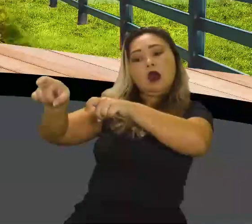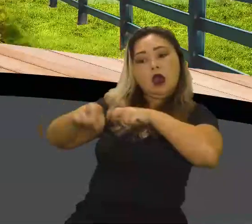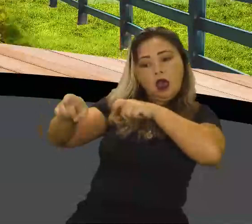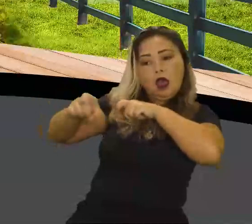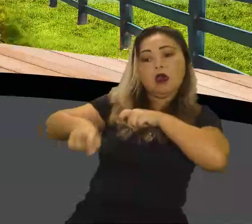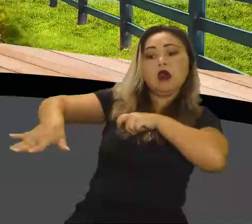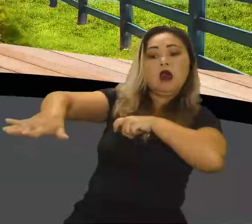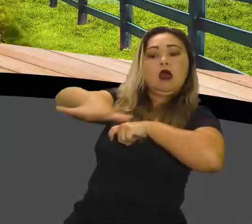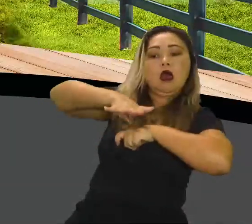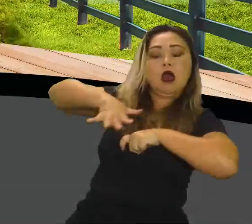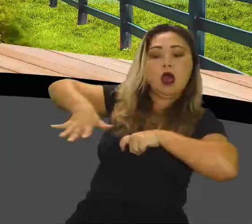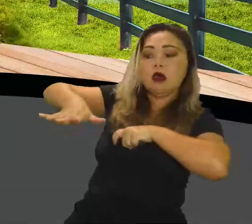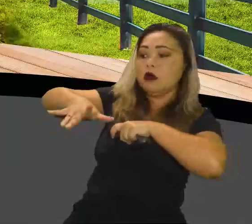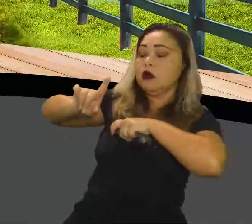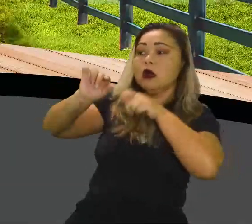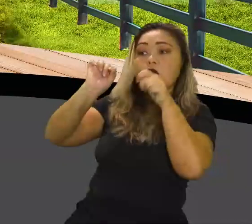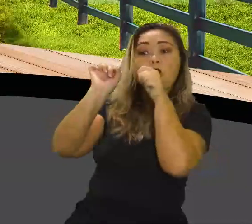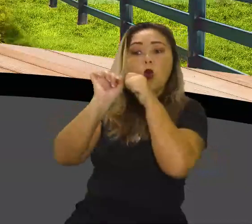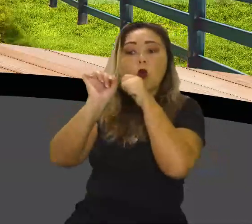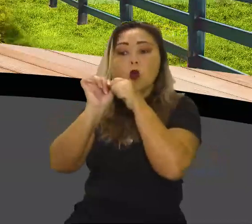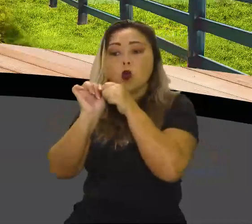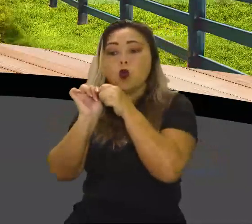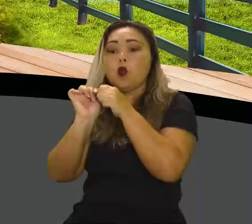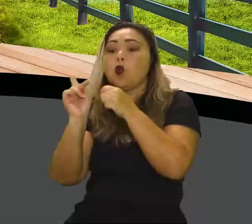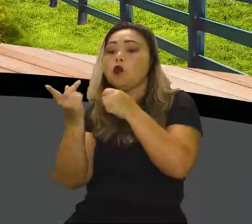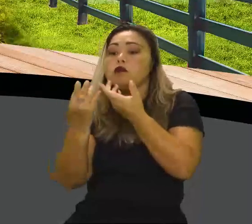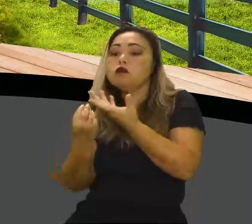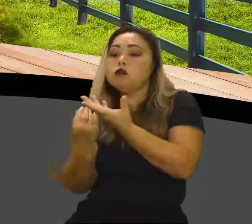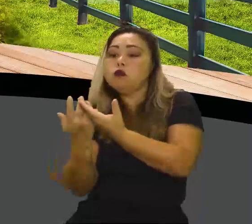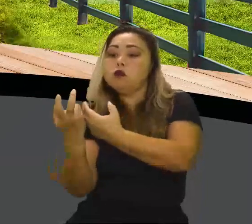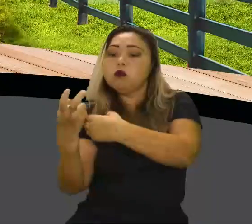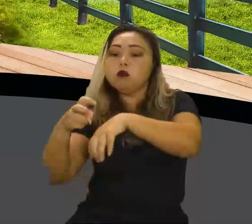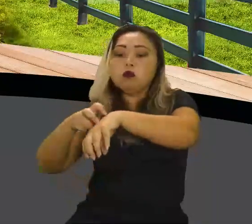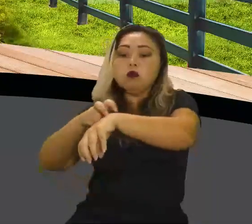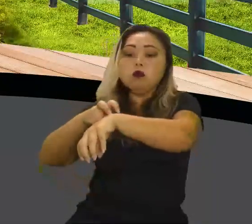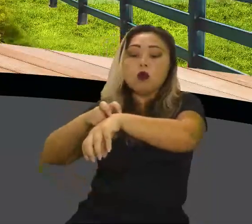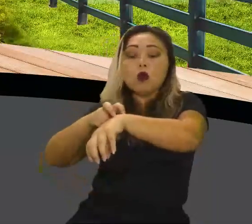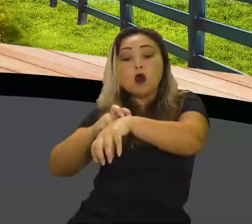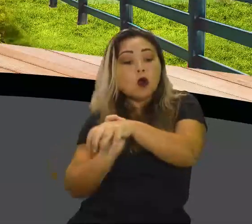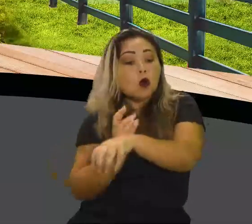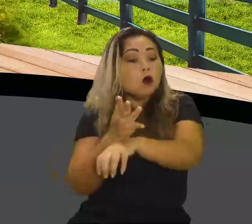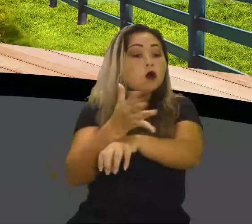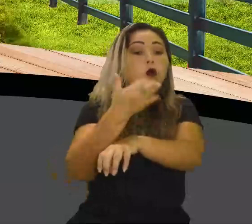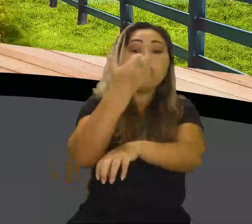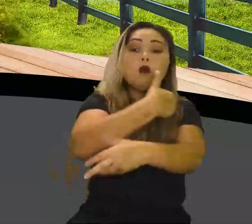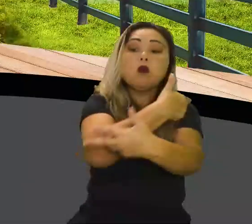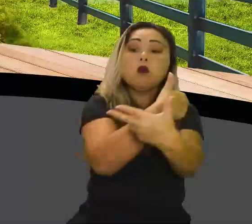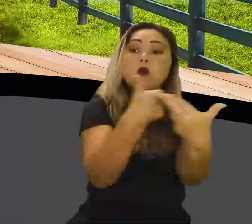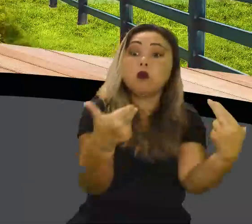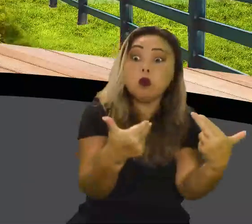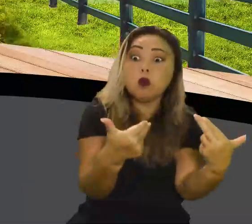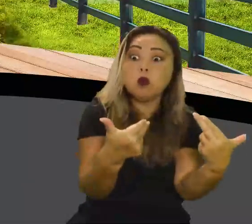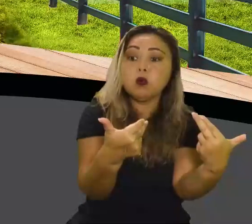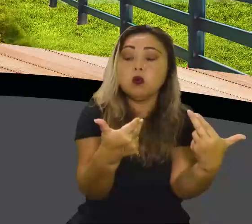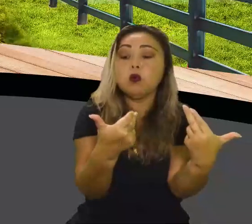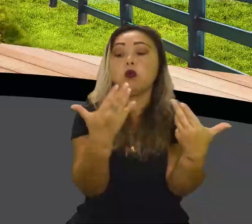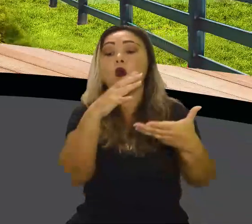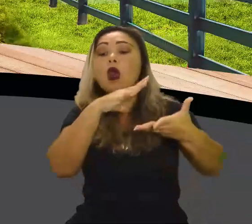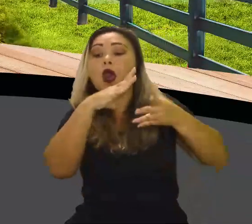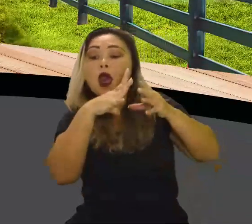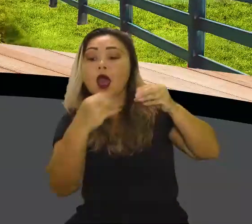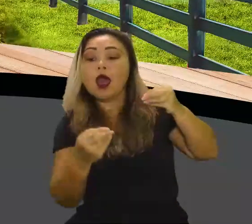tanto na produção de horticultura, como na fruticultura. Produção de